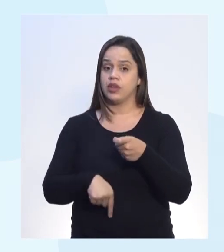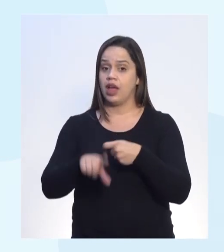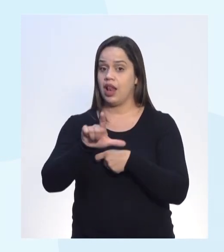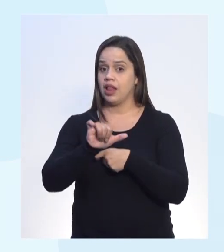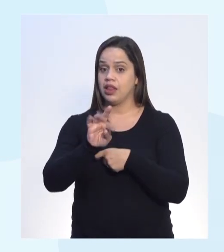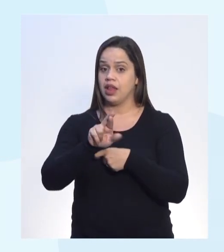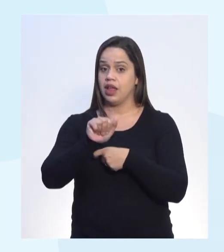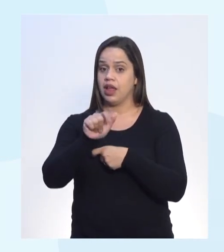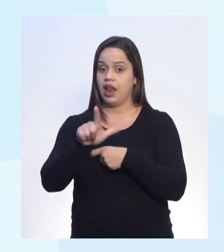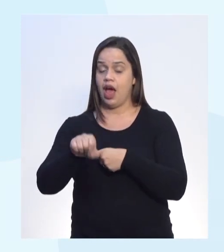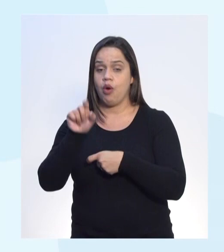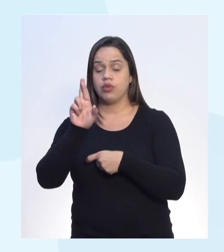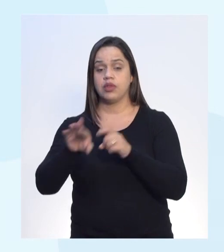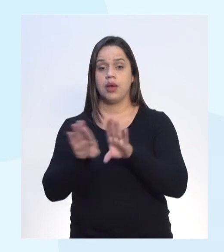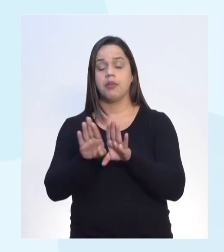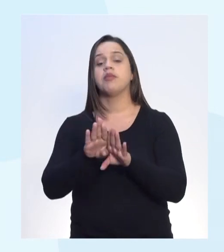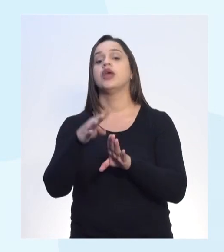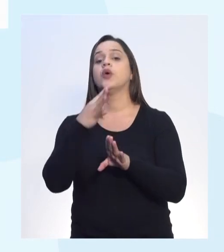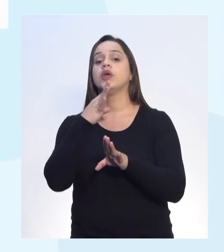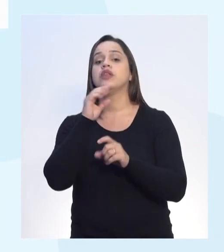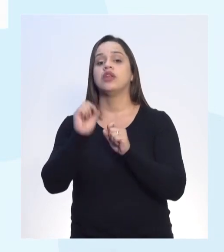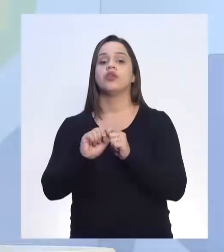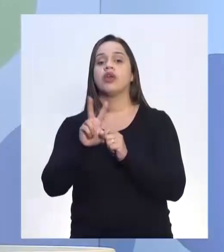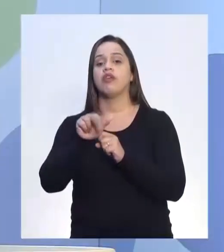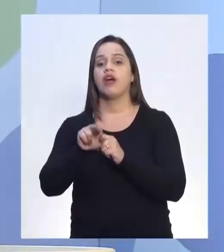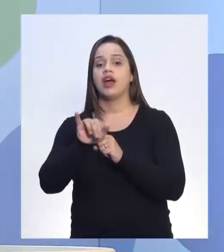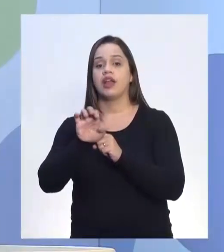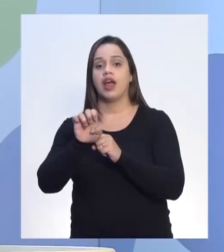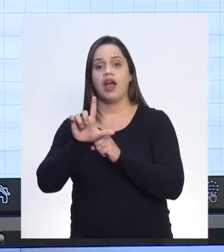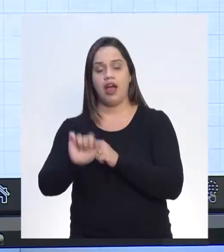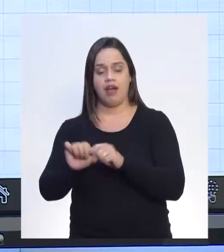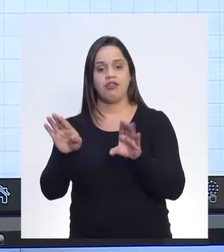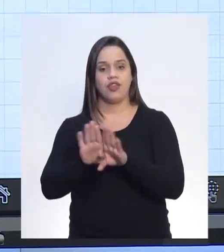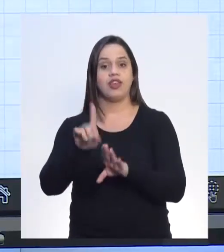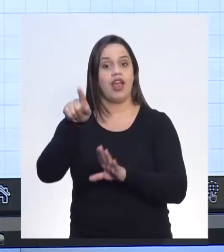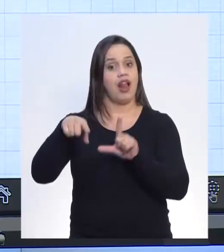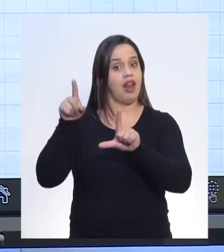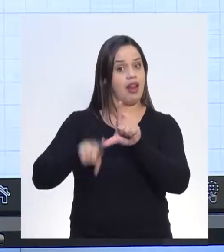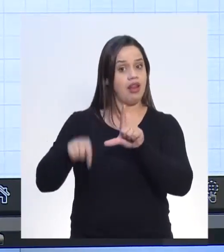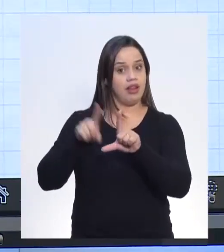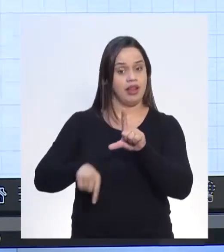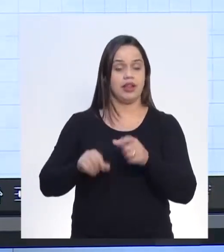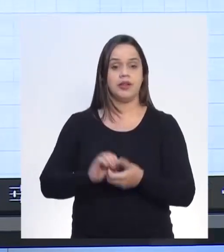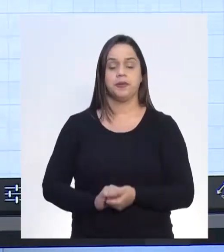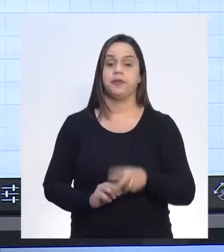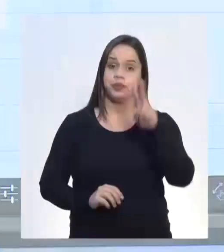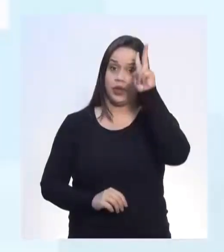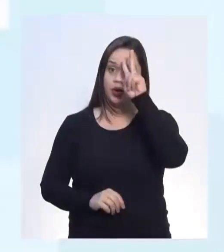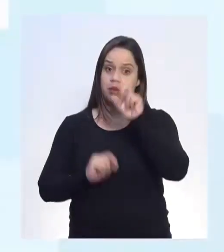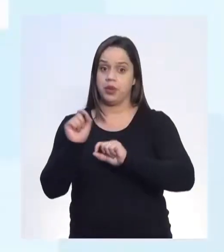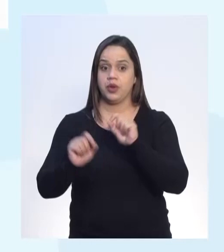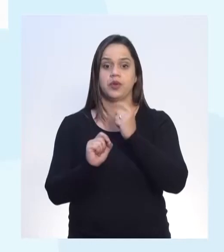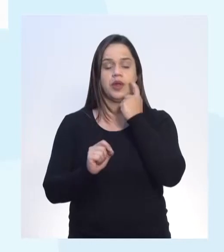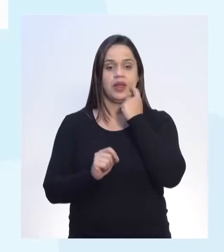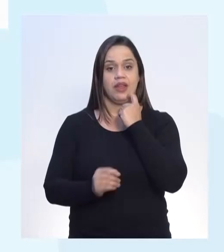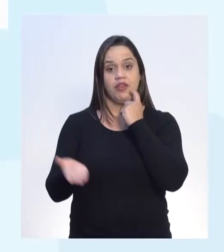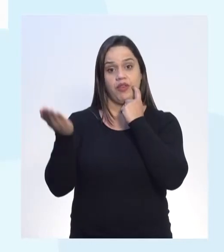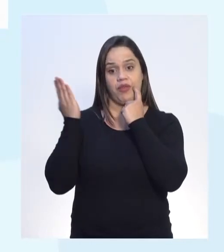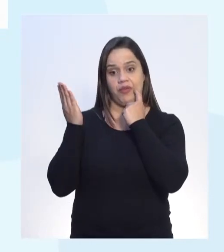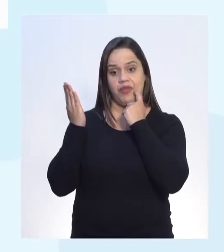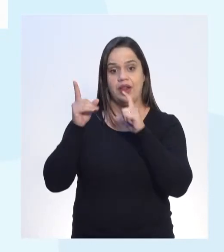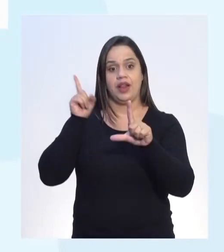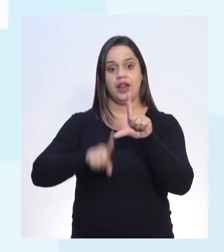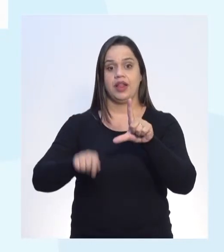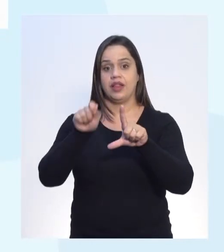como variável. É isso, Jonas? Isso mesmo. Tá ok. Vamos lá, relembrando. Olha lá o que aparece ali. Ó. Na letra